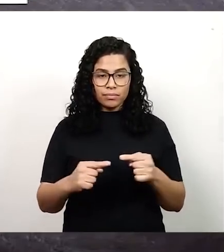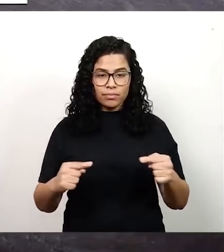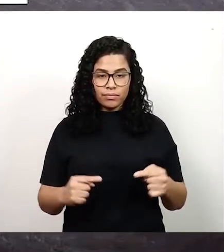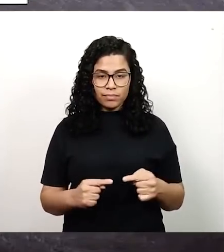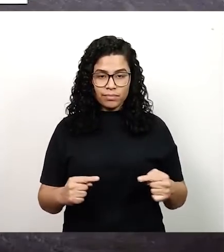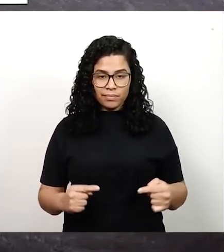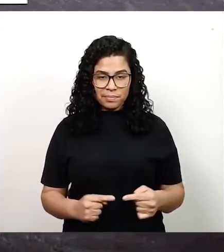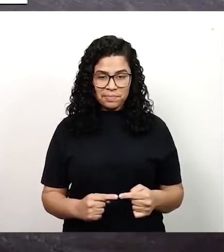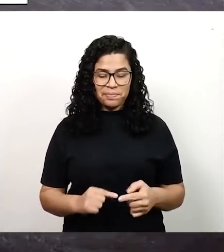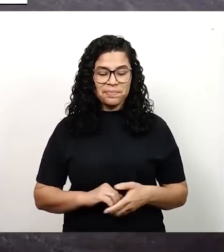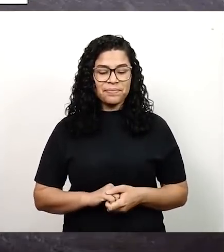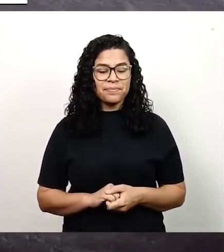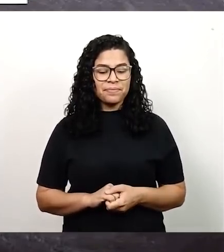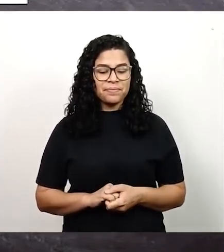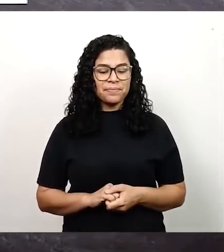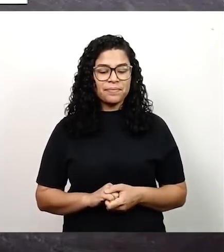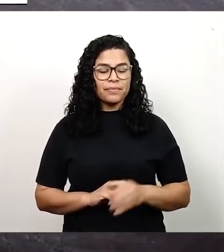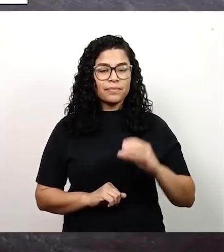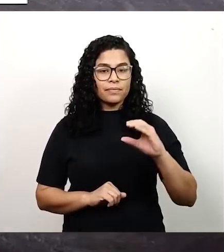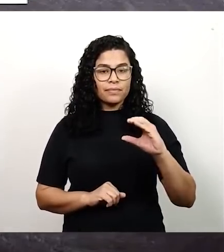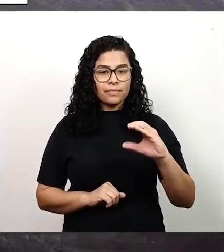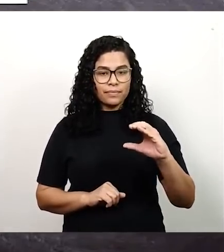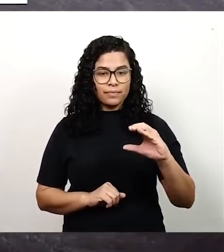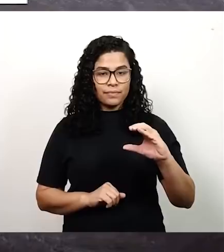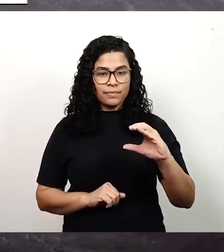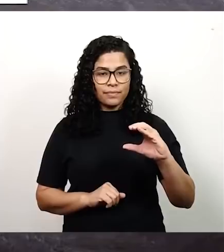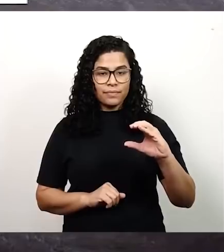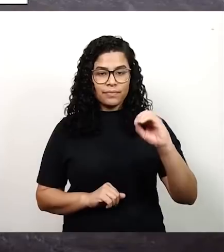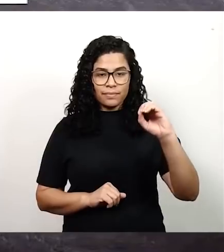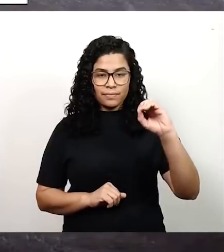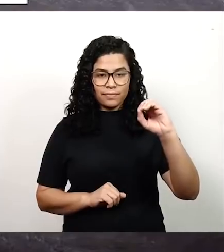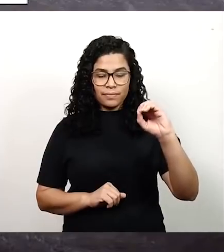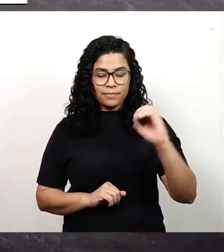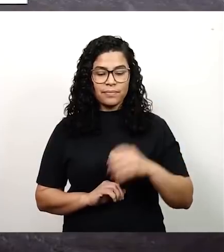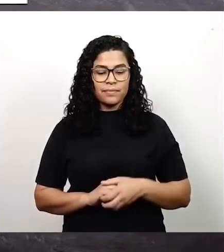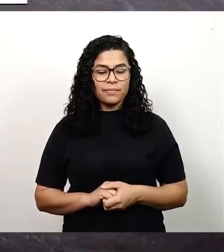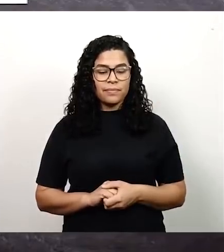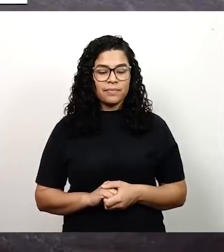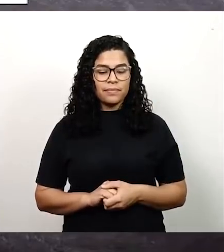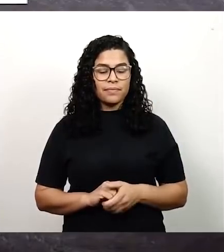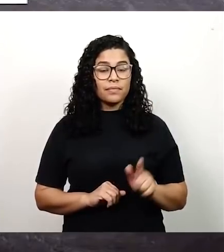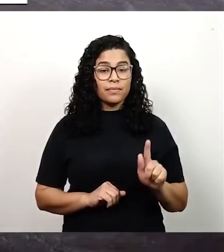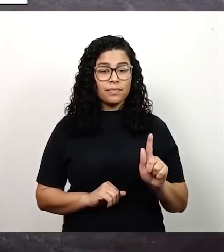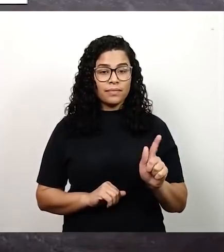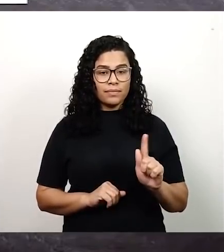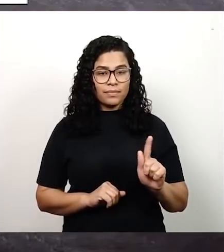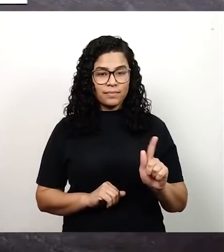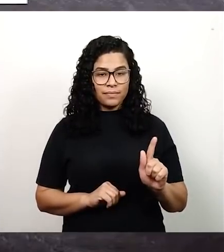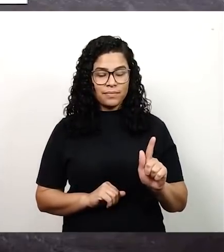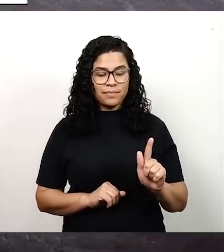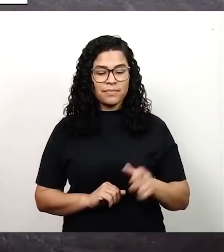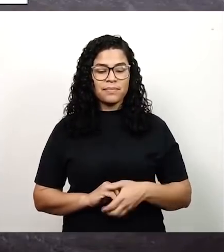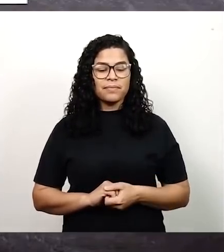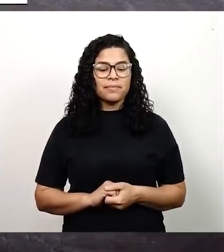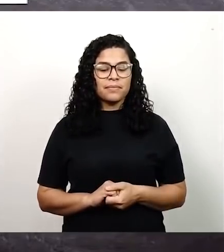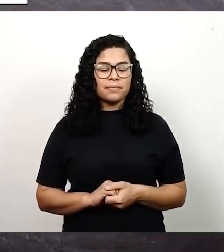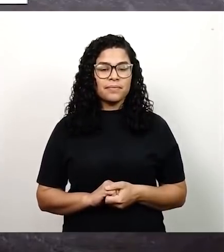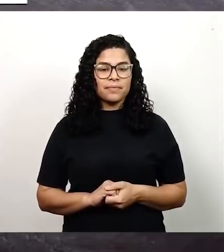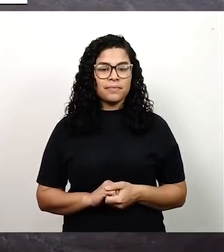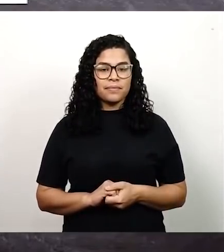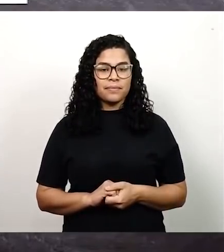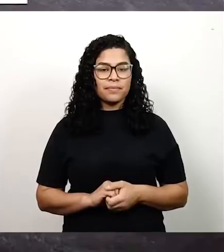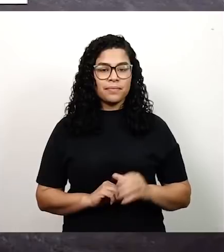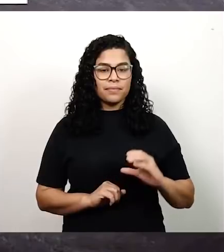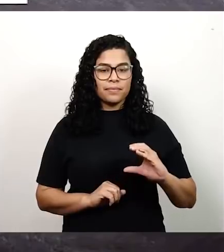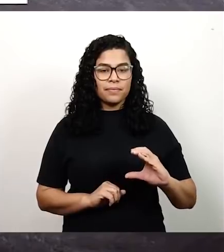significa graus Celsius. Este daqui que significa grama. Este daqui